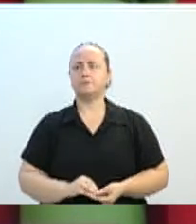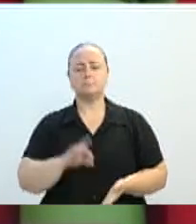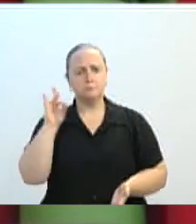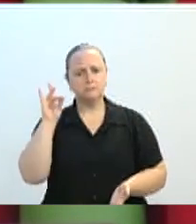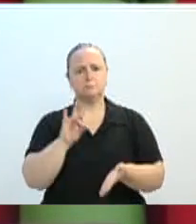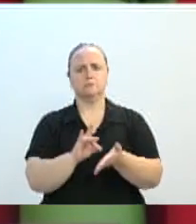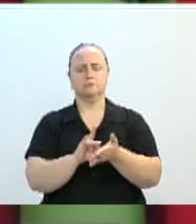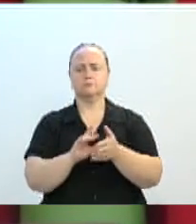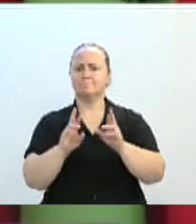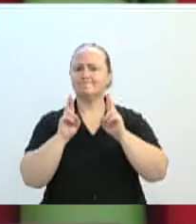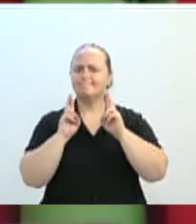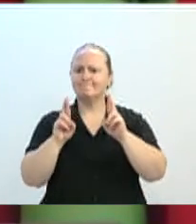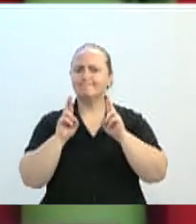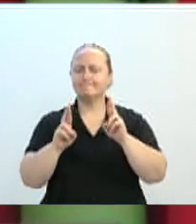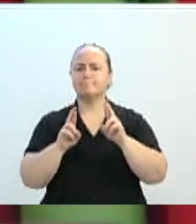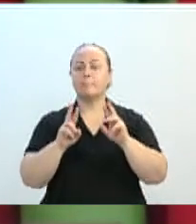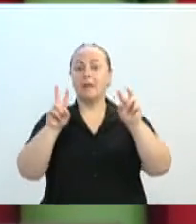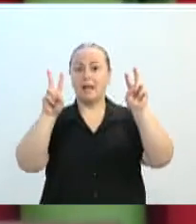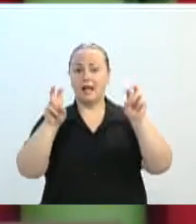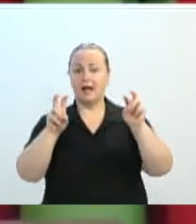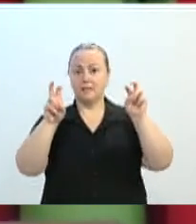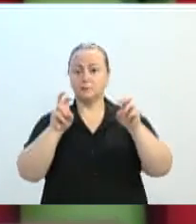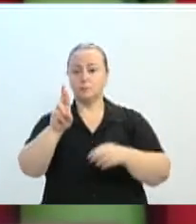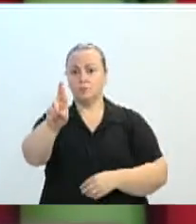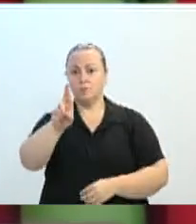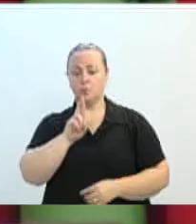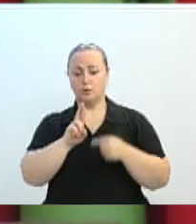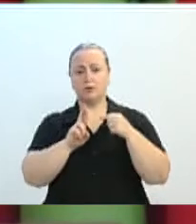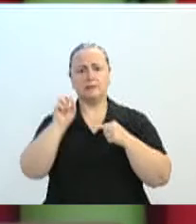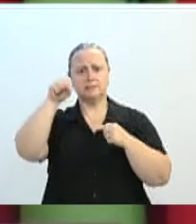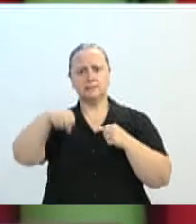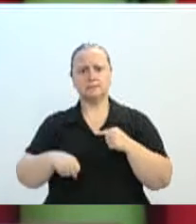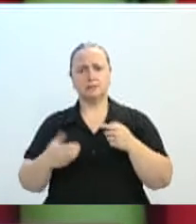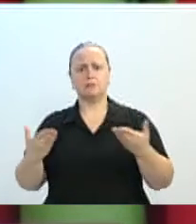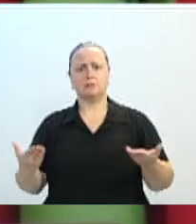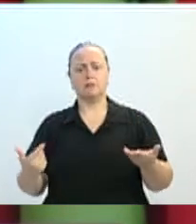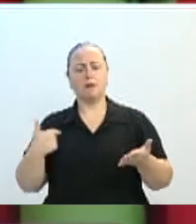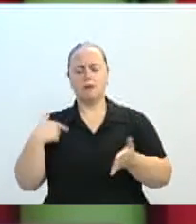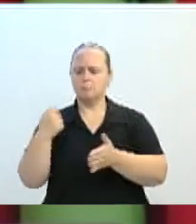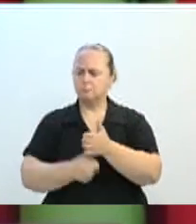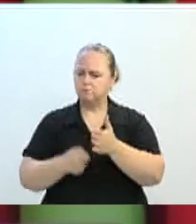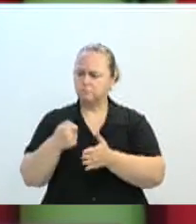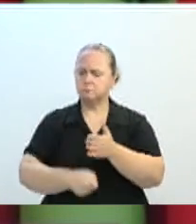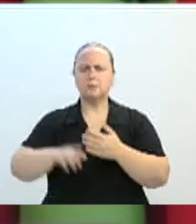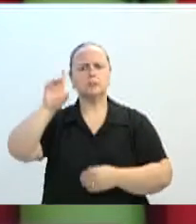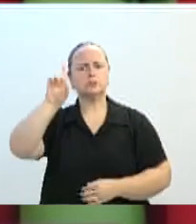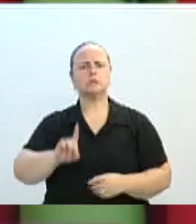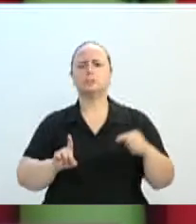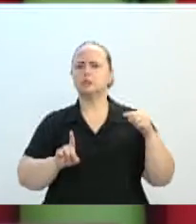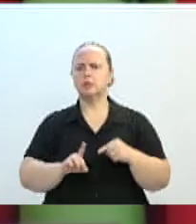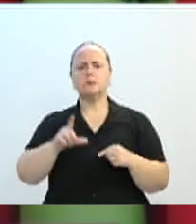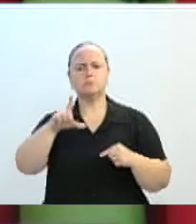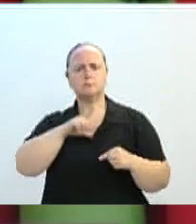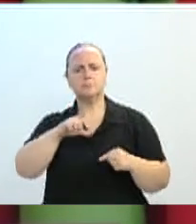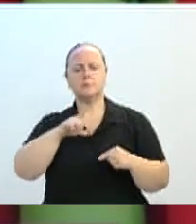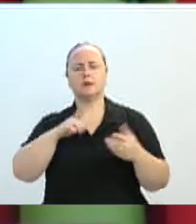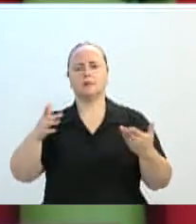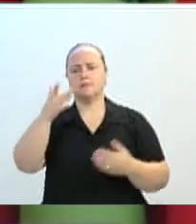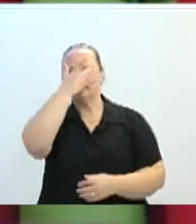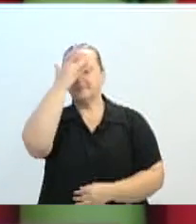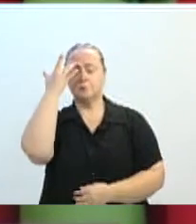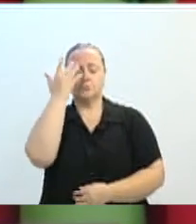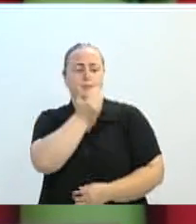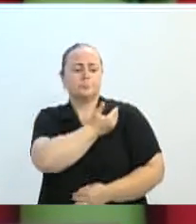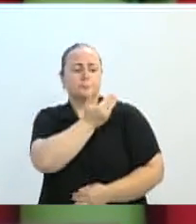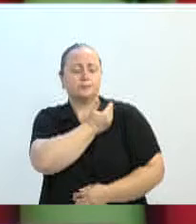Marcelo espero que esse assunto seja respondido porque eu não vou descansar e vou lutar por esse direito das pessoas por que as pessoas não podem ser